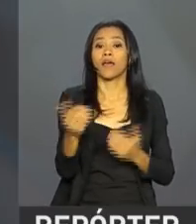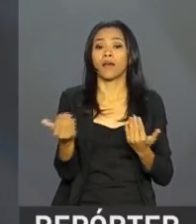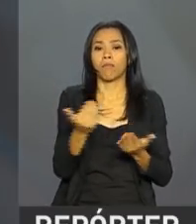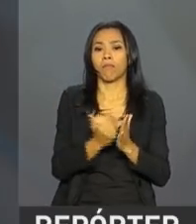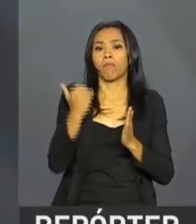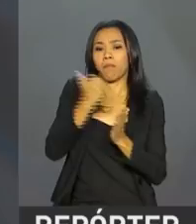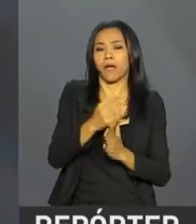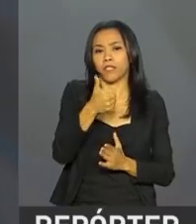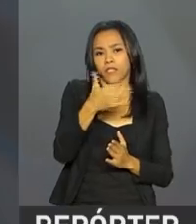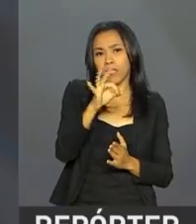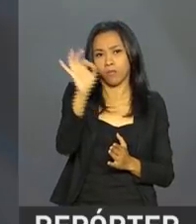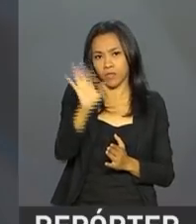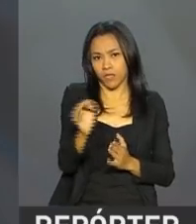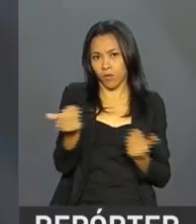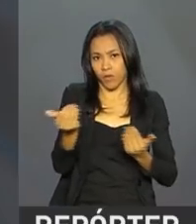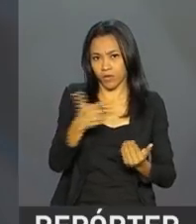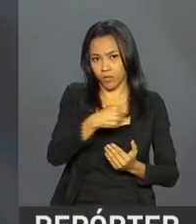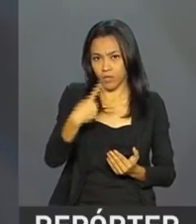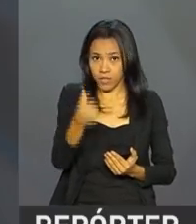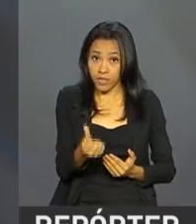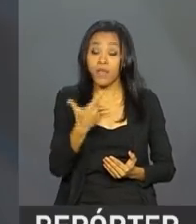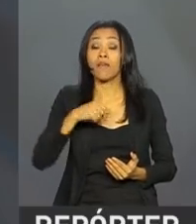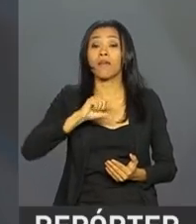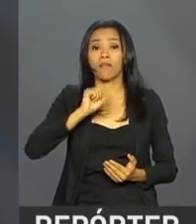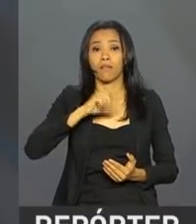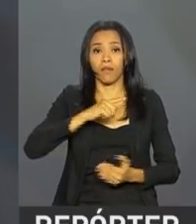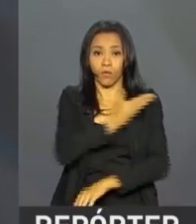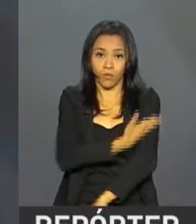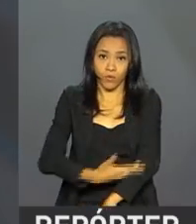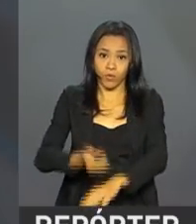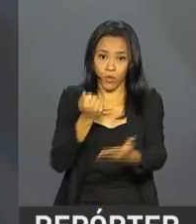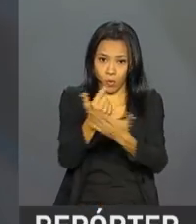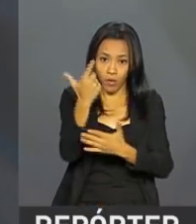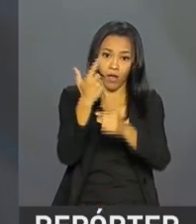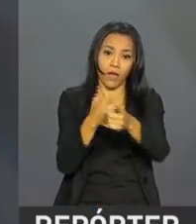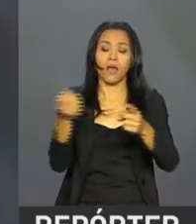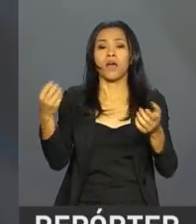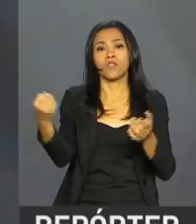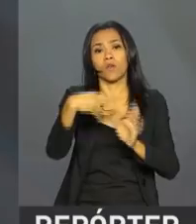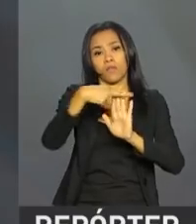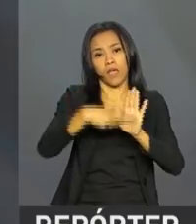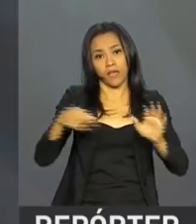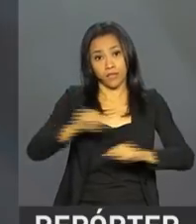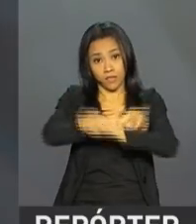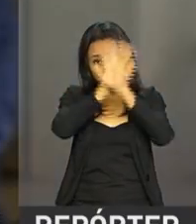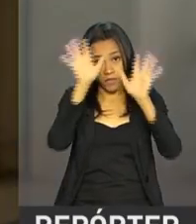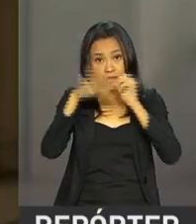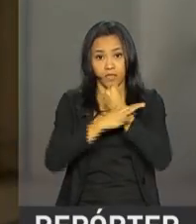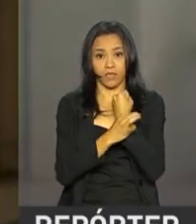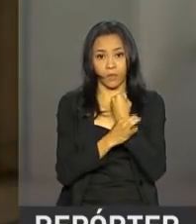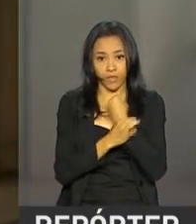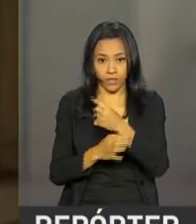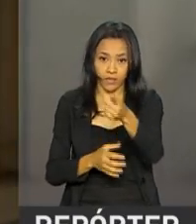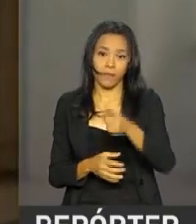2006 para quem tem o hábito de comprar pela internet as novas regras vão trazer mais transparência e segurança dá